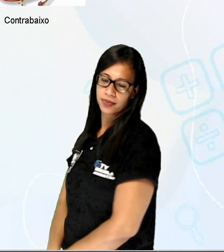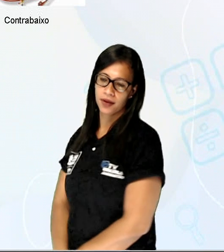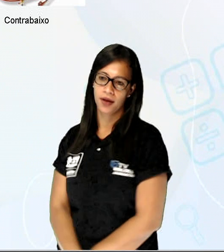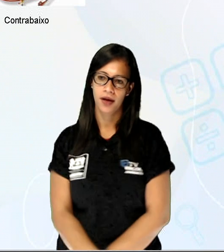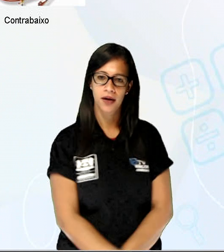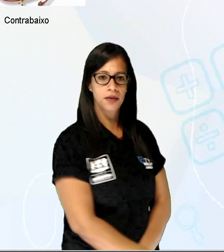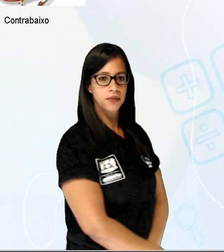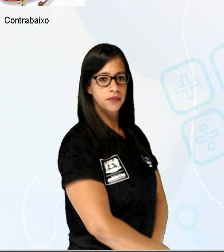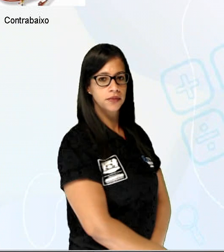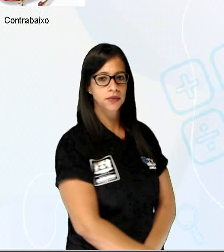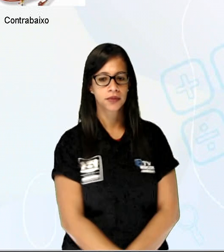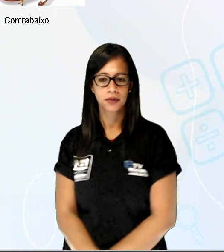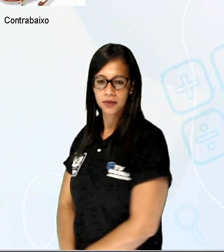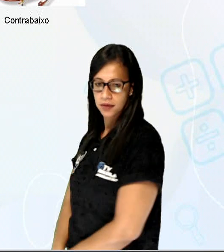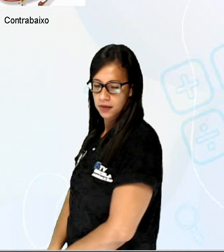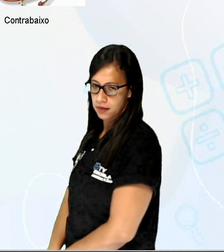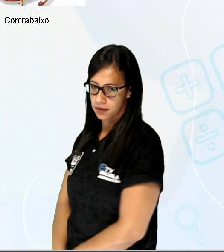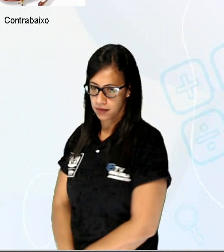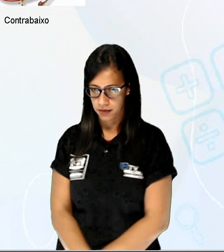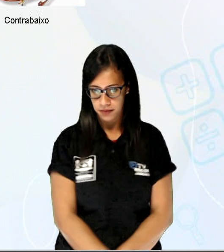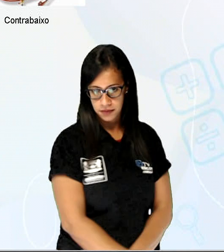Também achei baixinho.